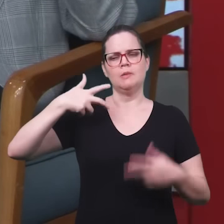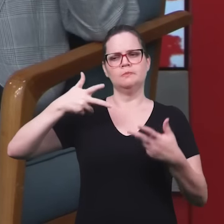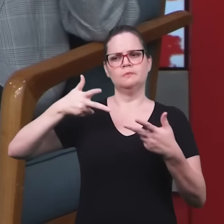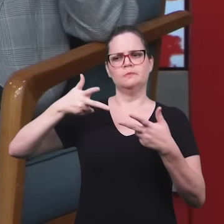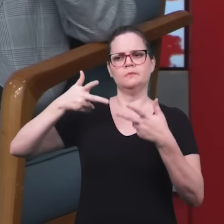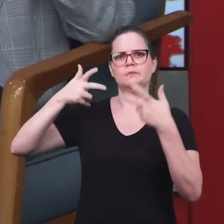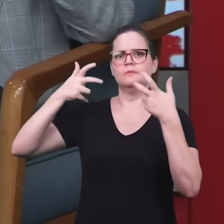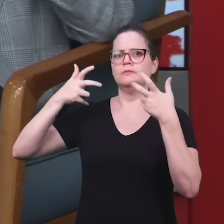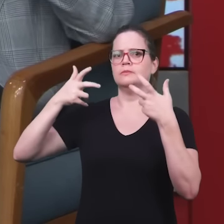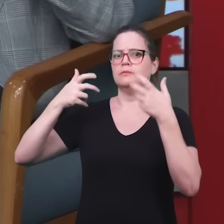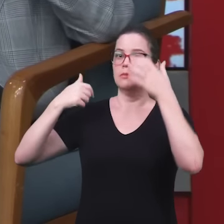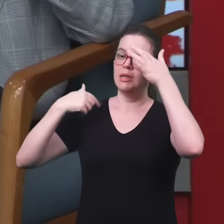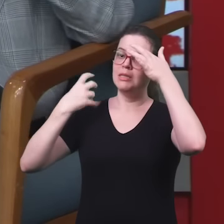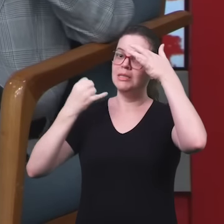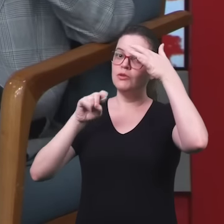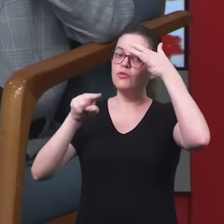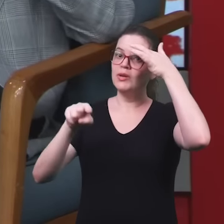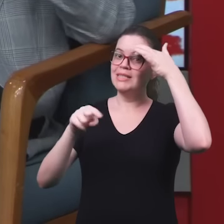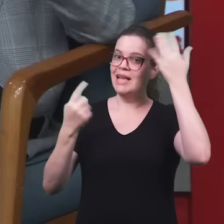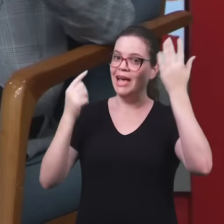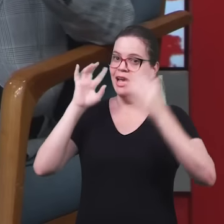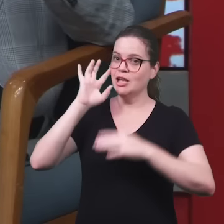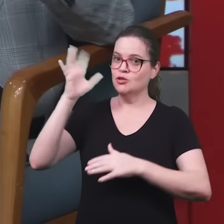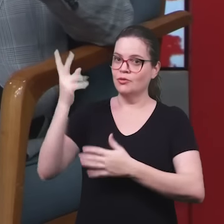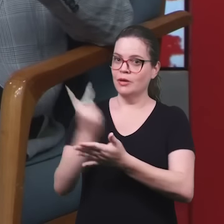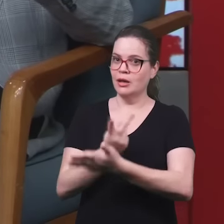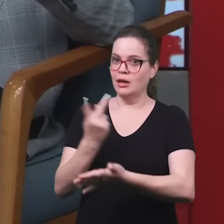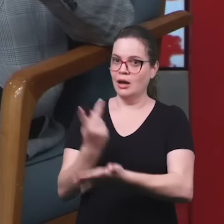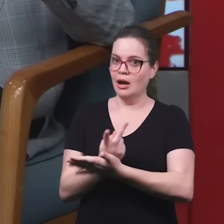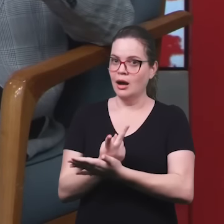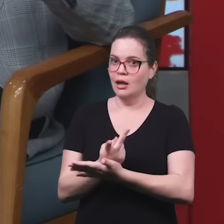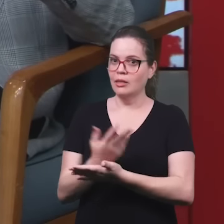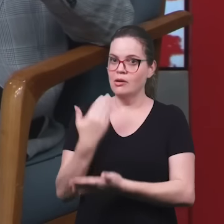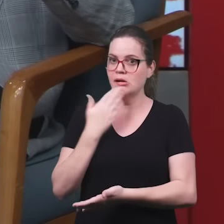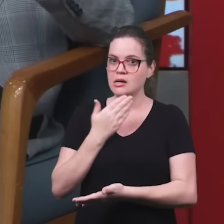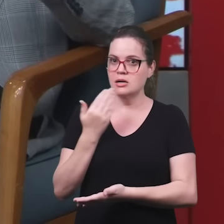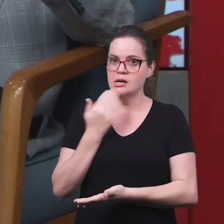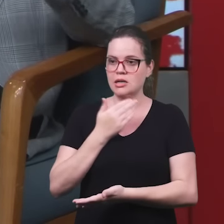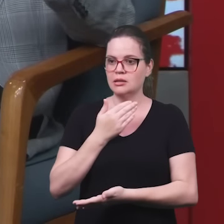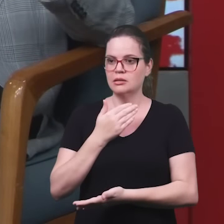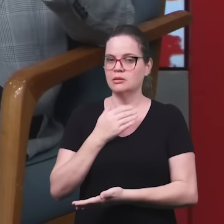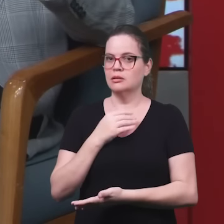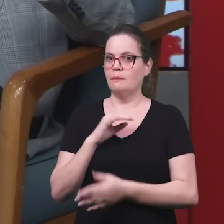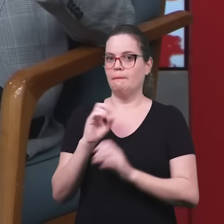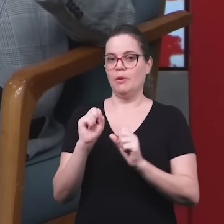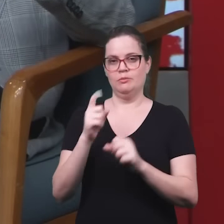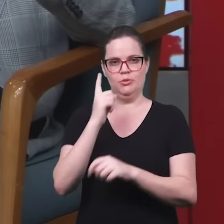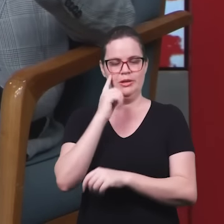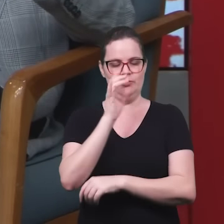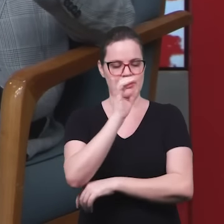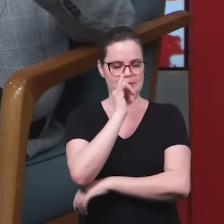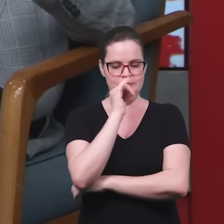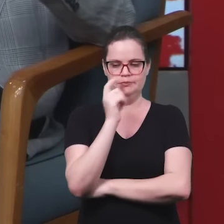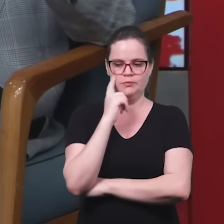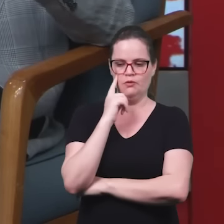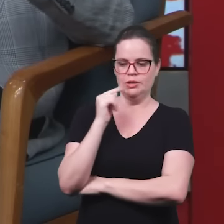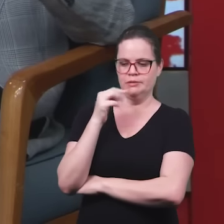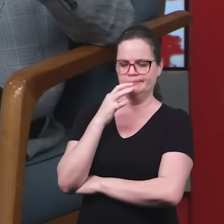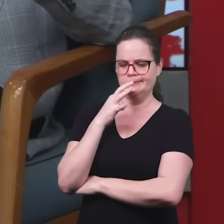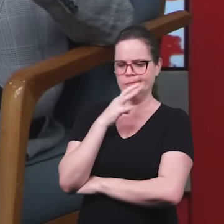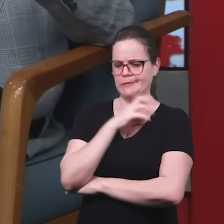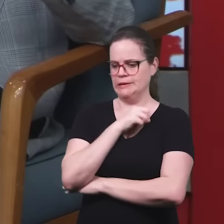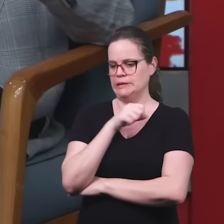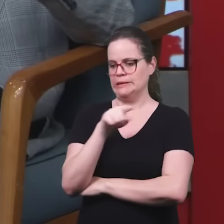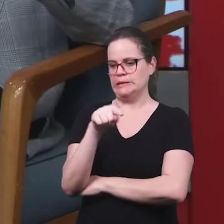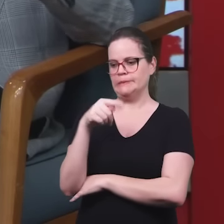de não se tratar corretamente. Quando você não trata, você pode fazer um diagnóstico.